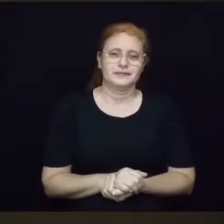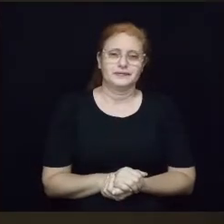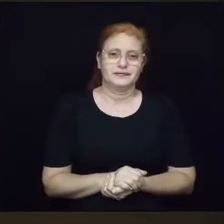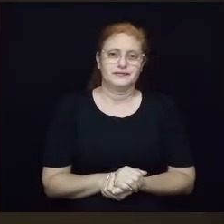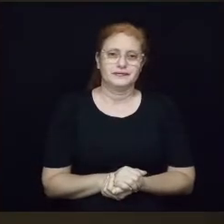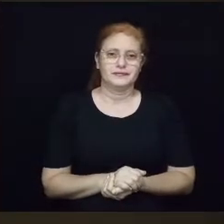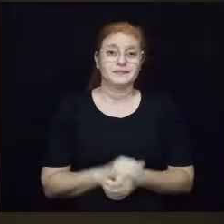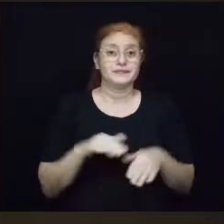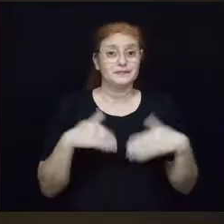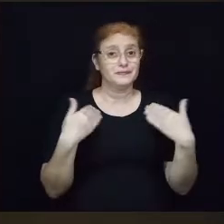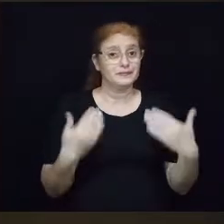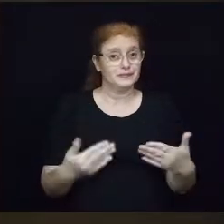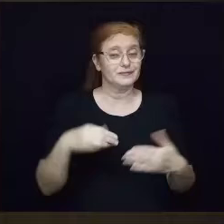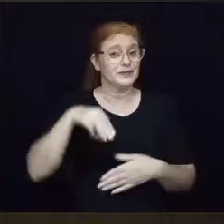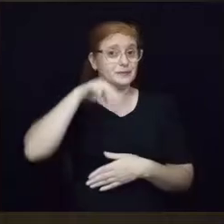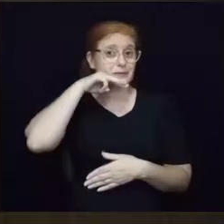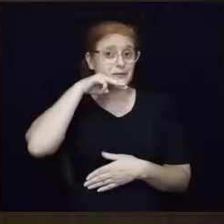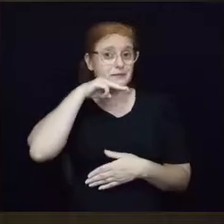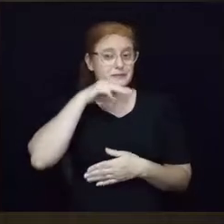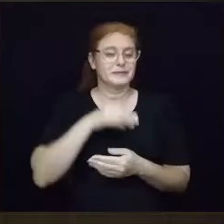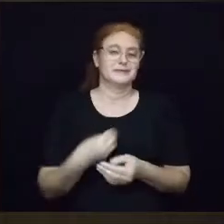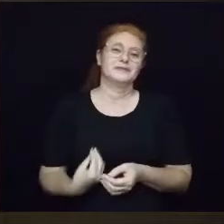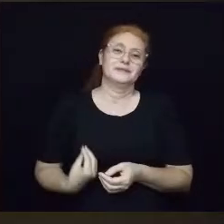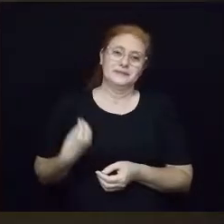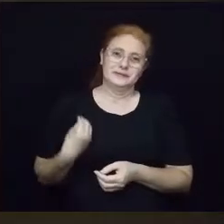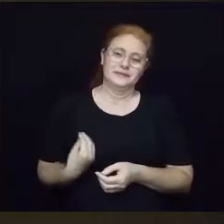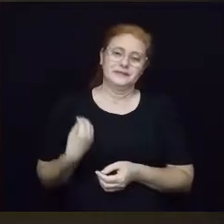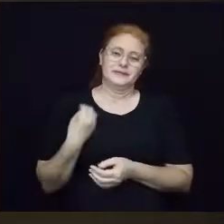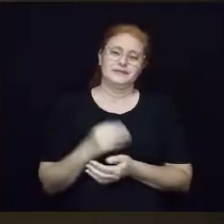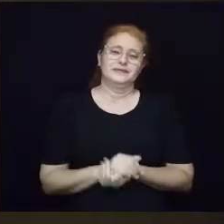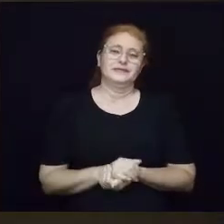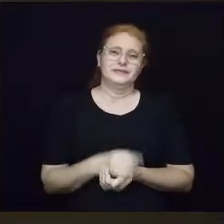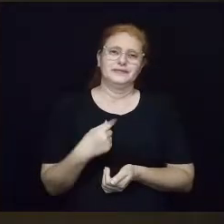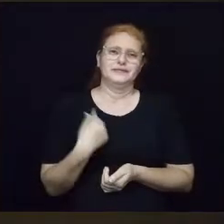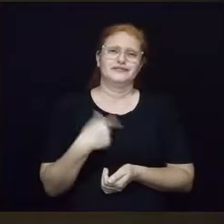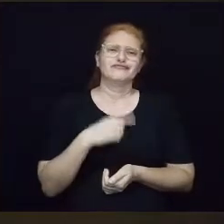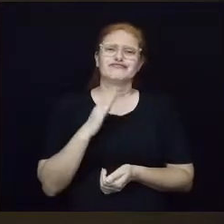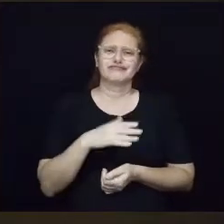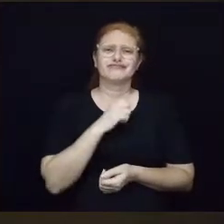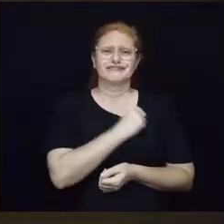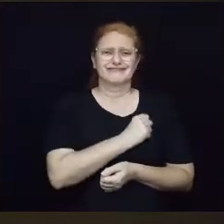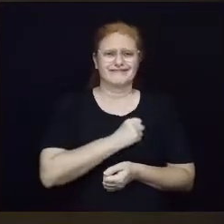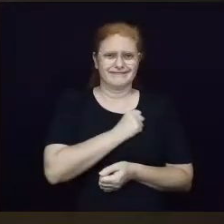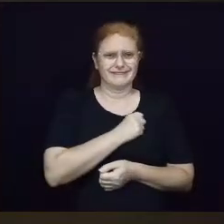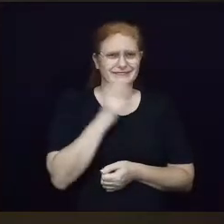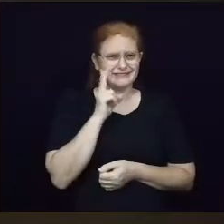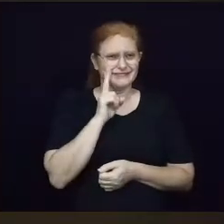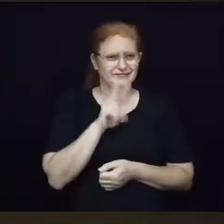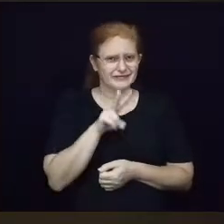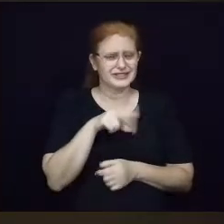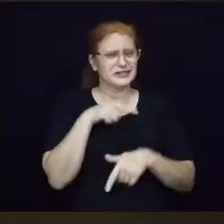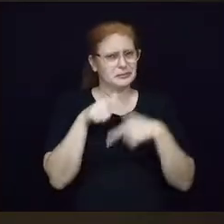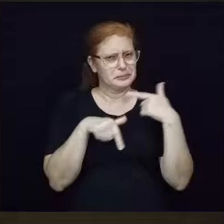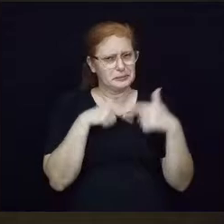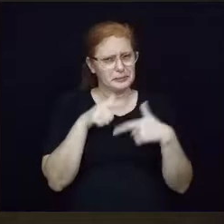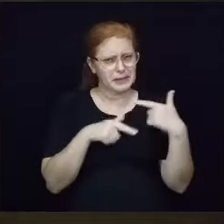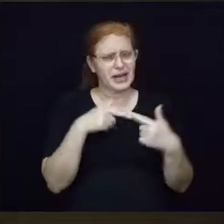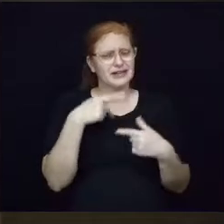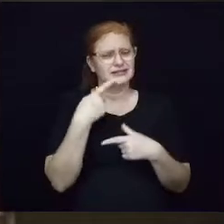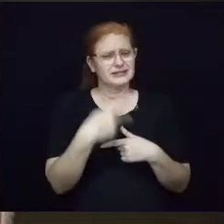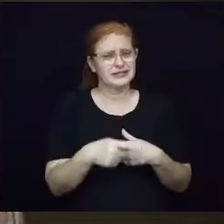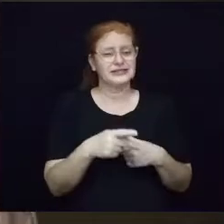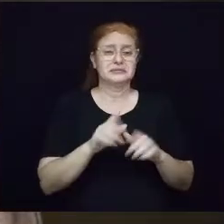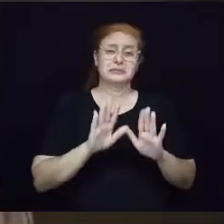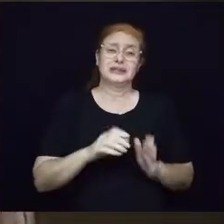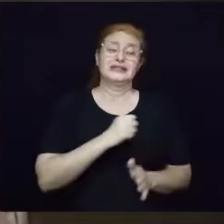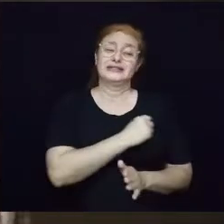Bom, gente, Mauro Fuchi está aqui com a gente. Né, a gente já estava com saudades de ver as obras dele. A saudade não